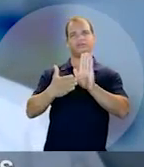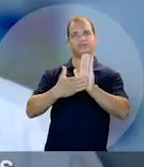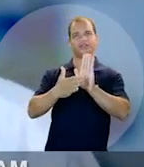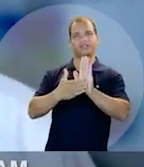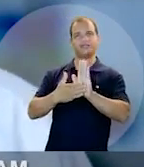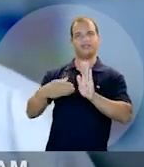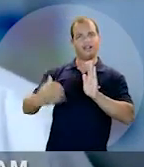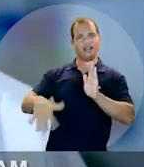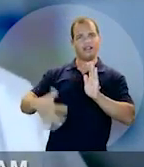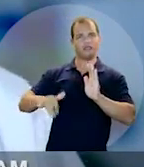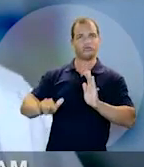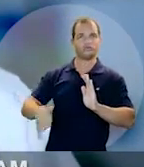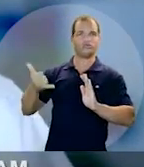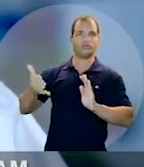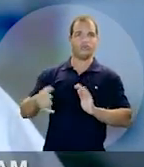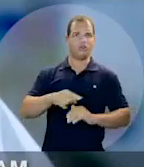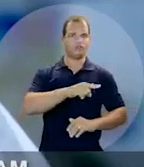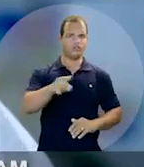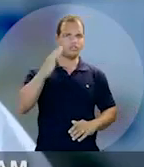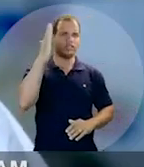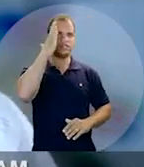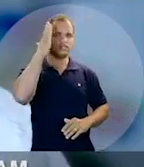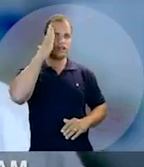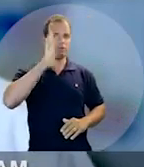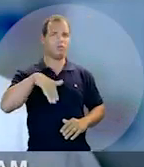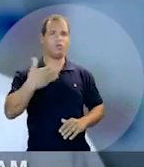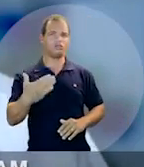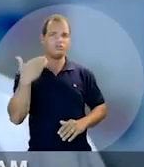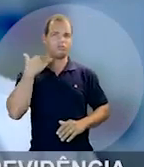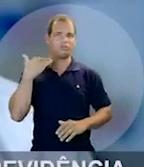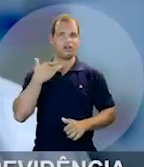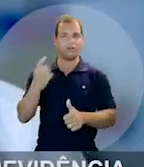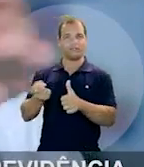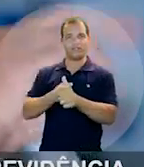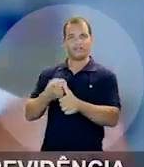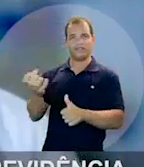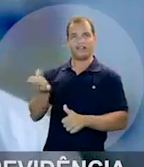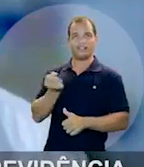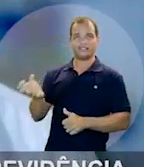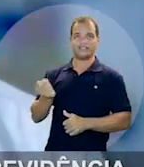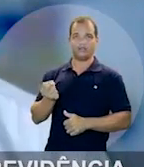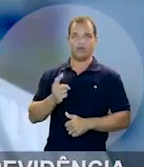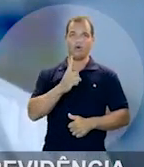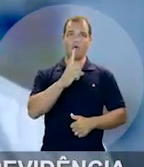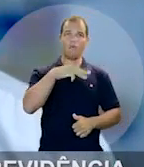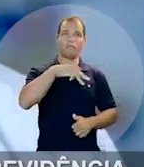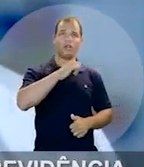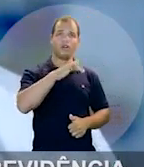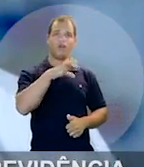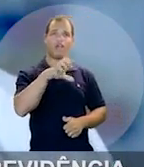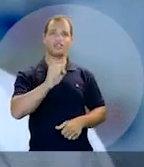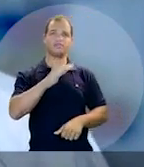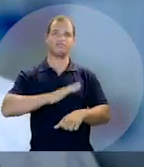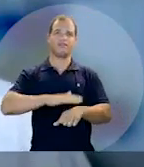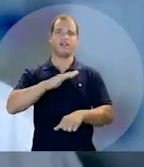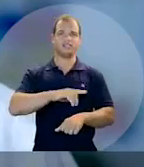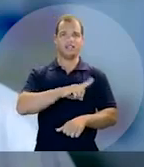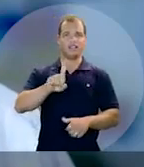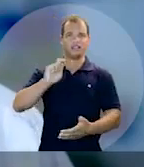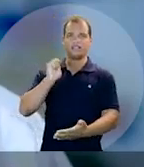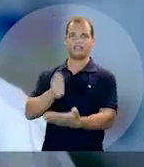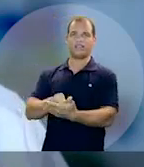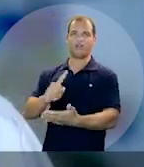bilhões. Claro, também com juros que eles cobram. Mas você sabe quanto é que eles devem para a Previdência? Mais